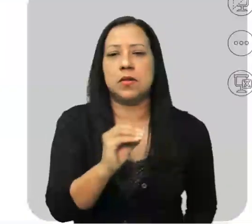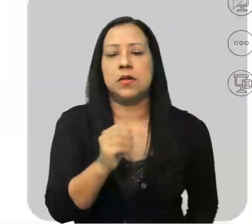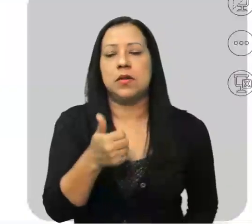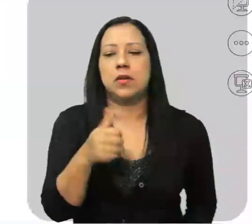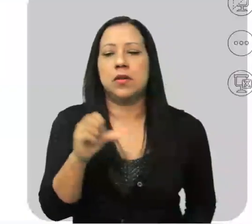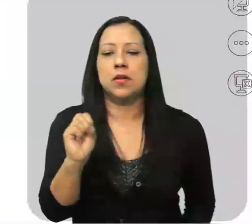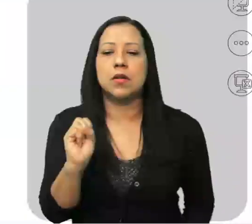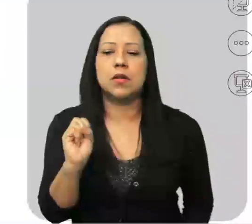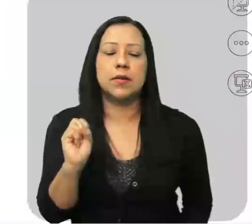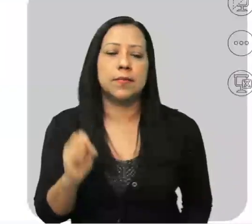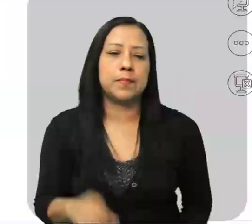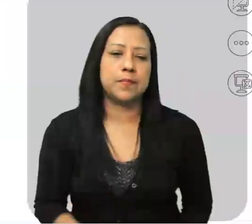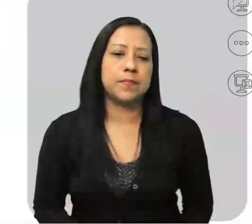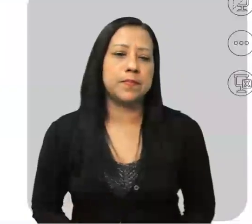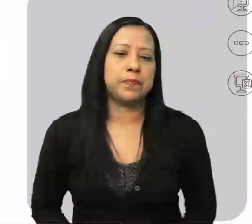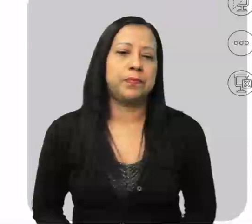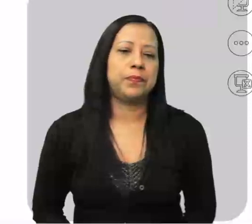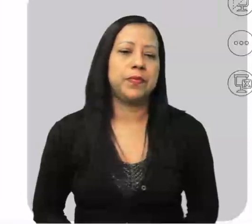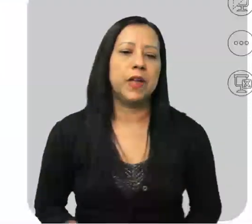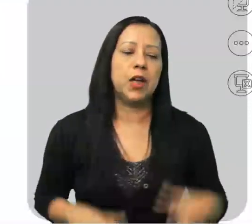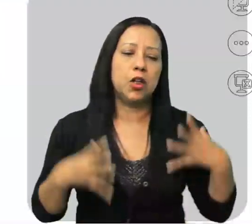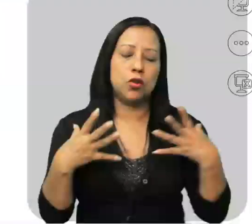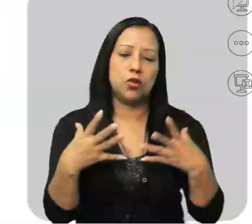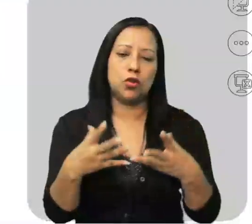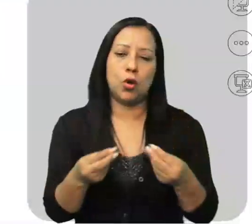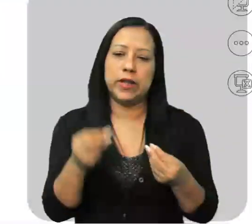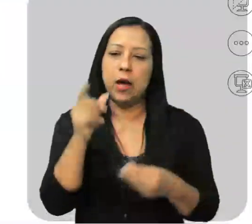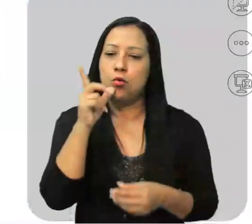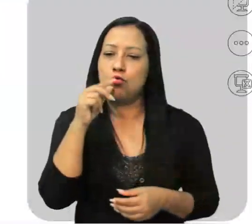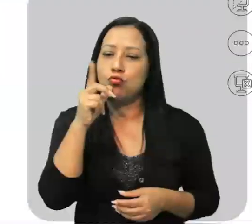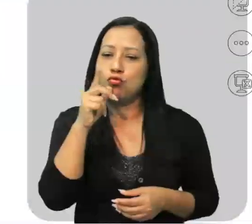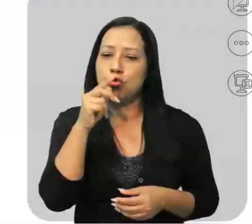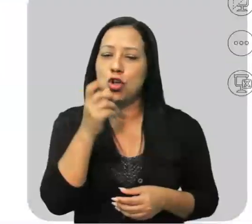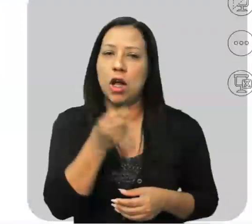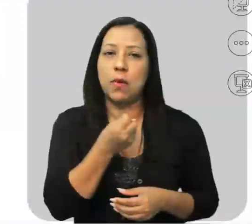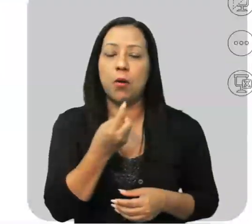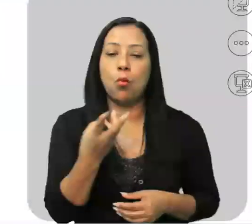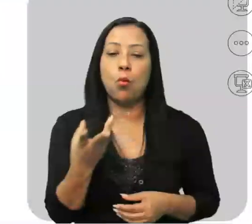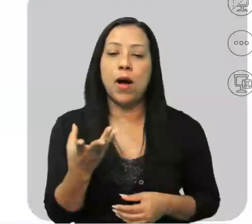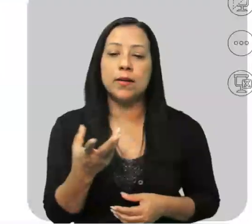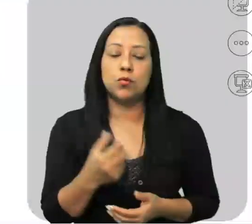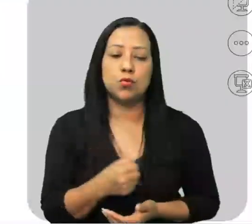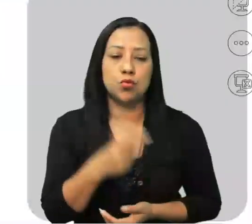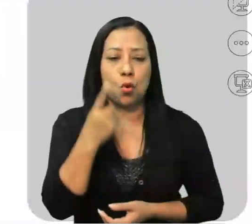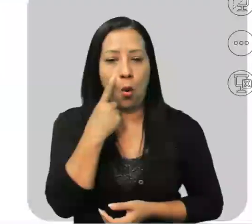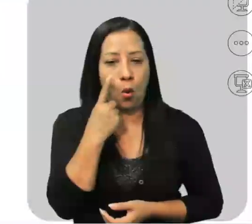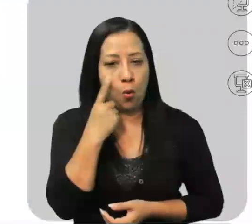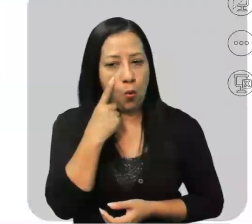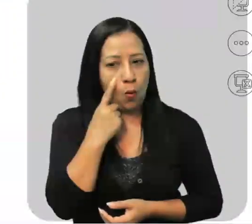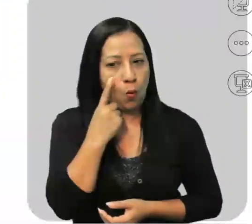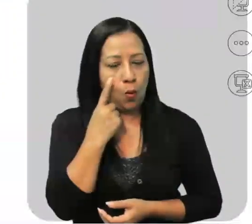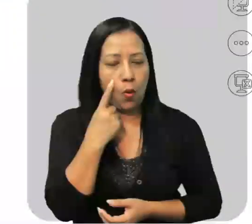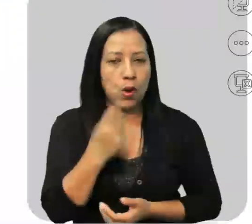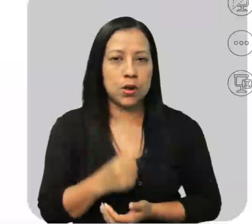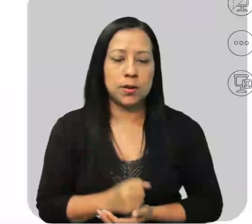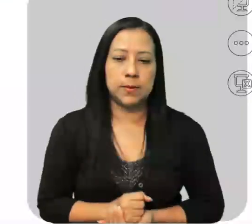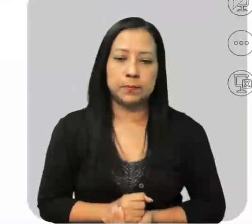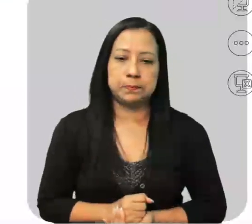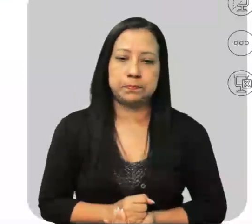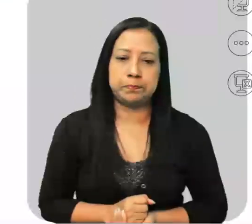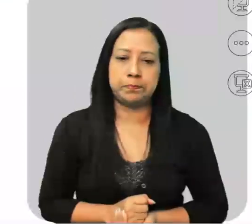2018. Índice de atendimento total de água no Brasil no ano